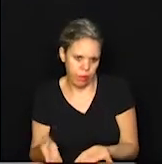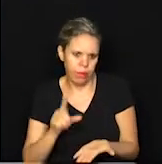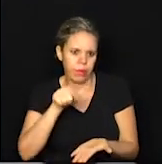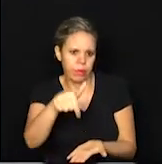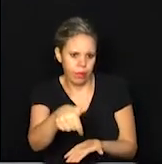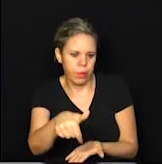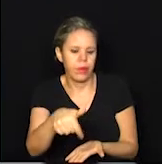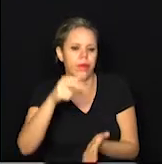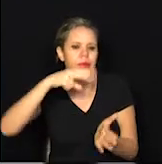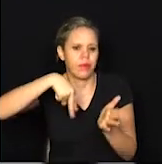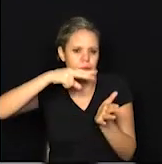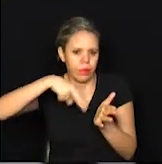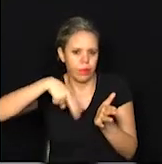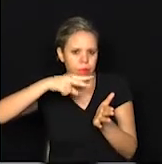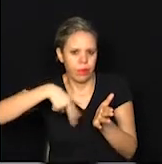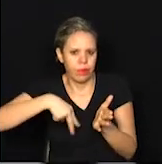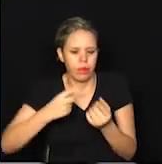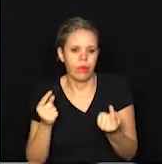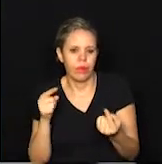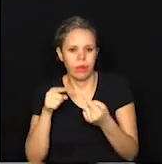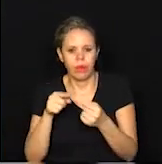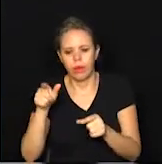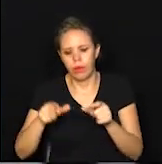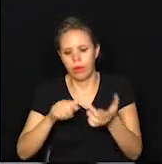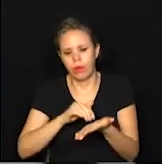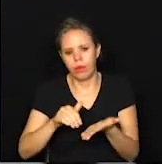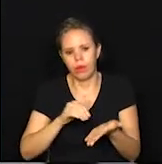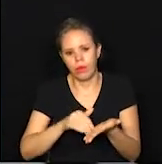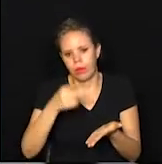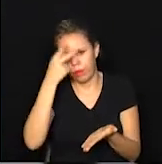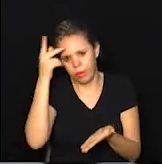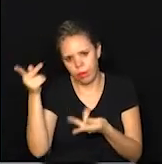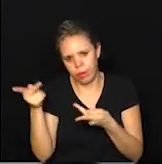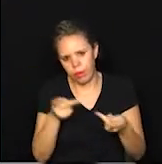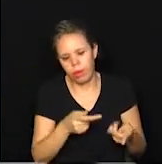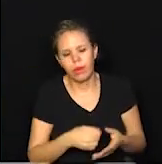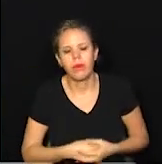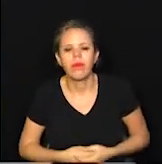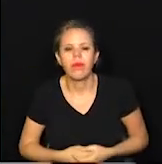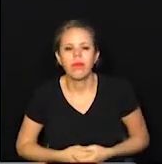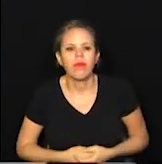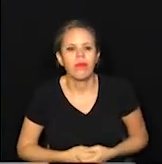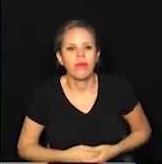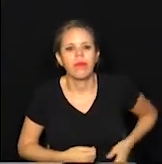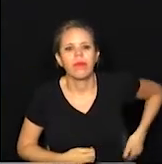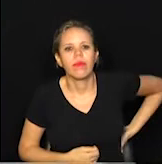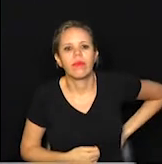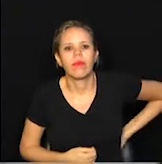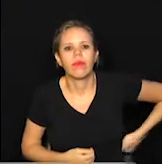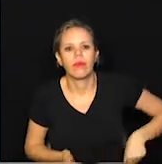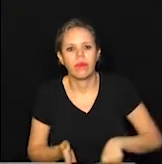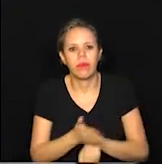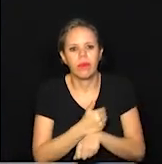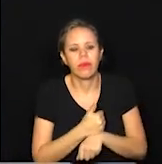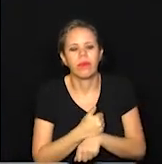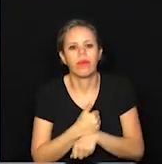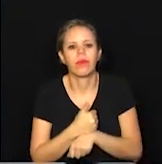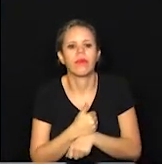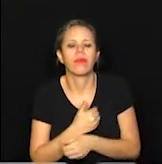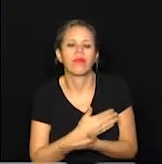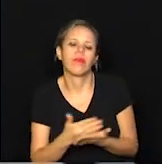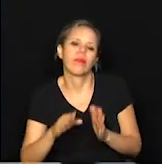a leitura para direcionar ao secretário e aos convidados, tá? Antes da gente ir para essa